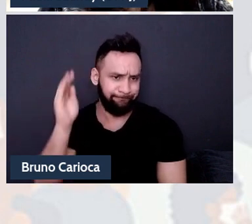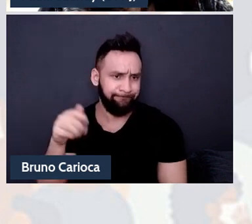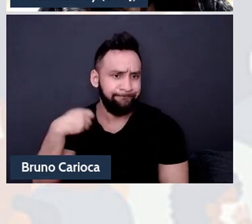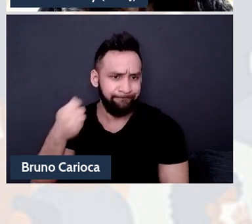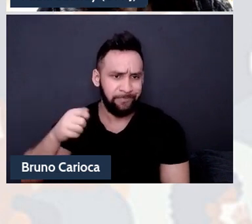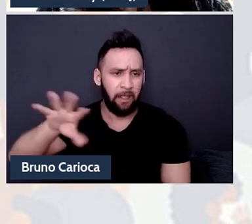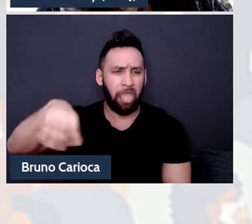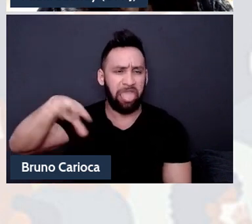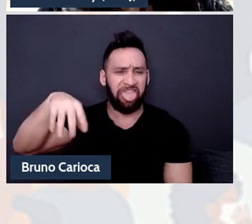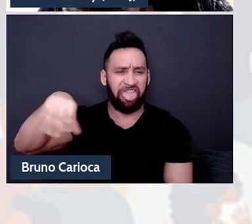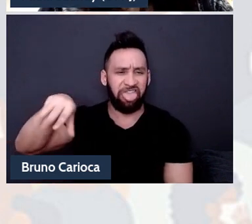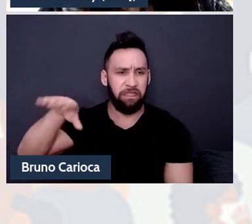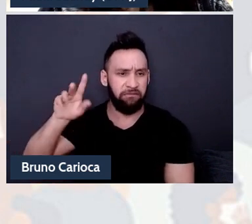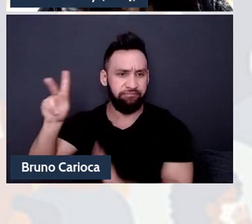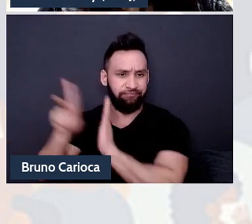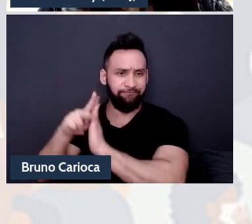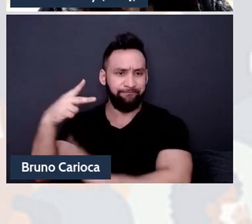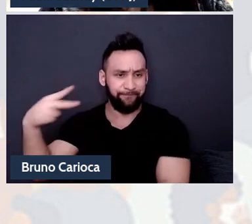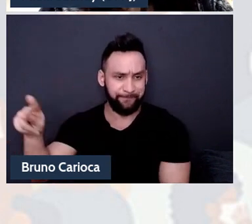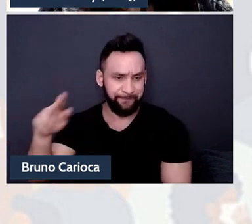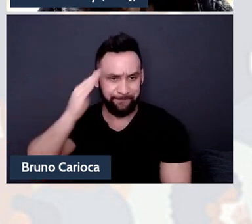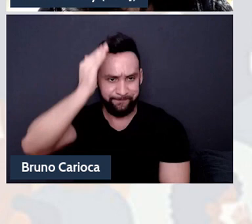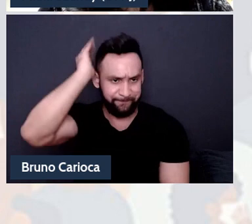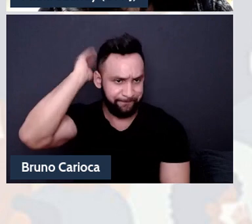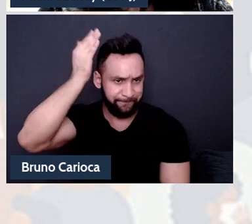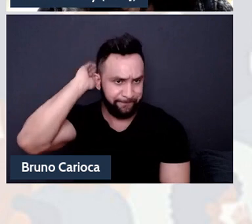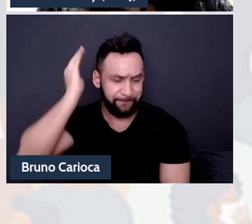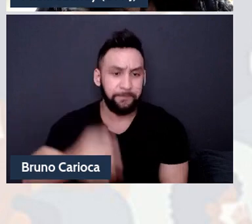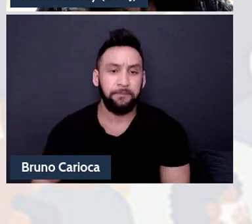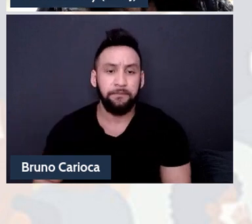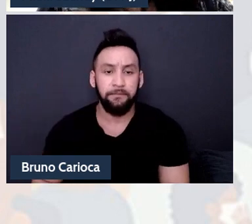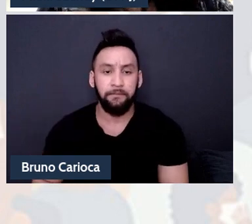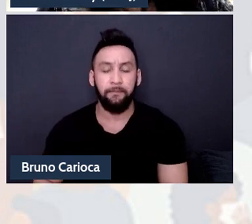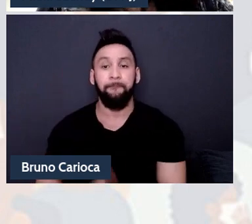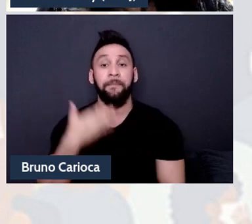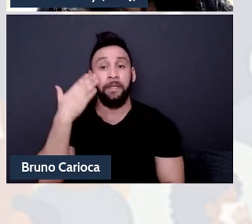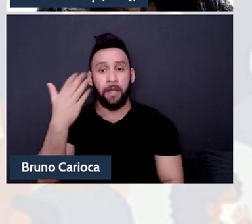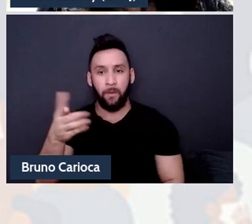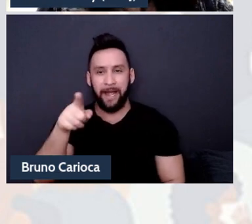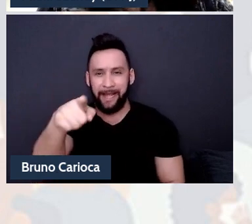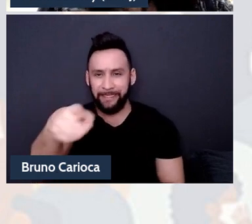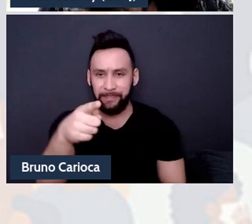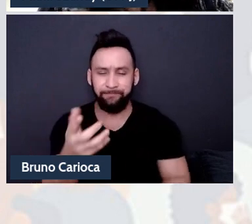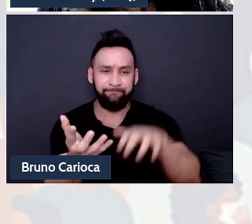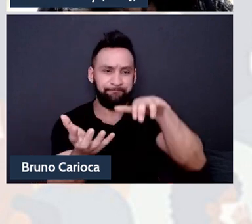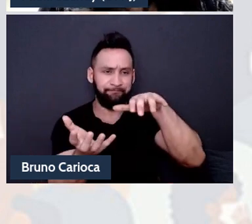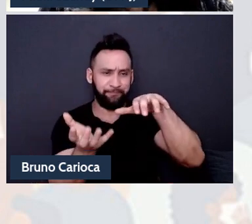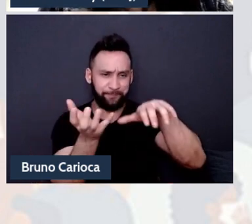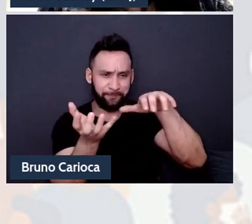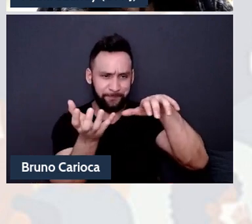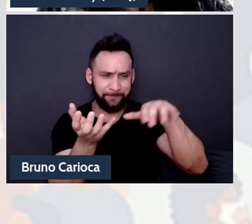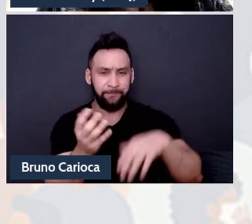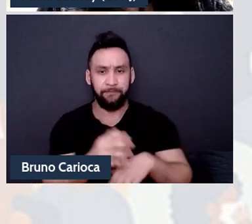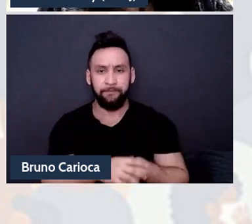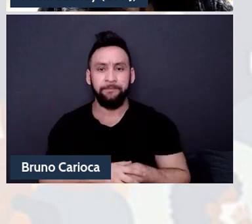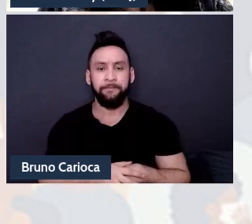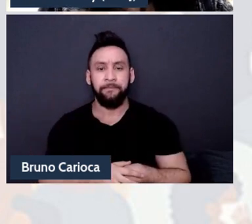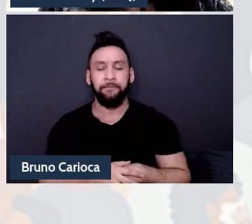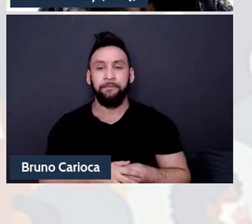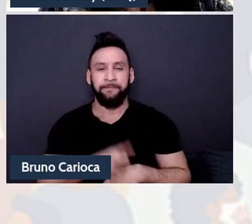para a extrema-direita, que culminou com a eleição, né, do Bolsonaro